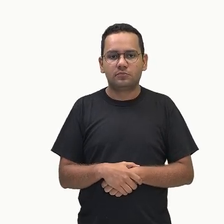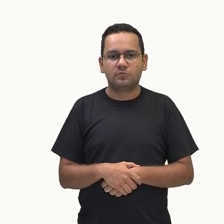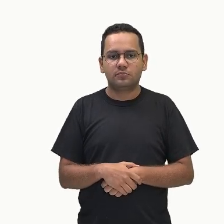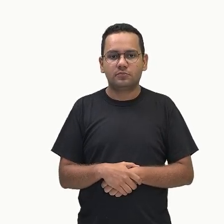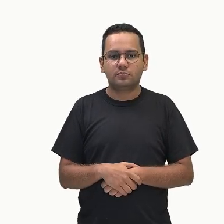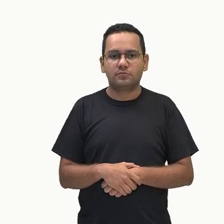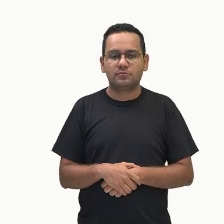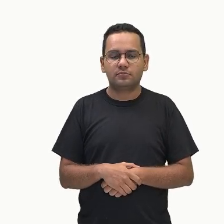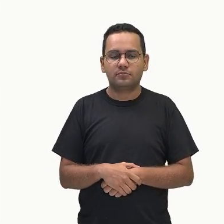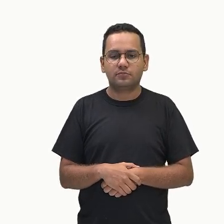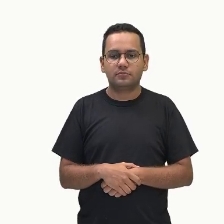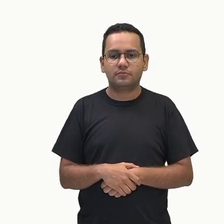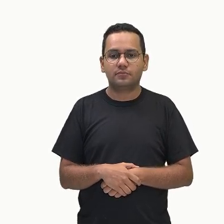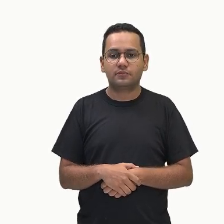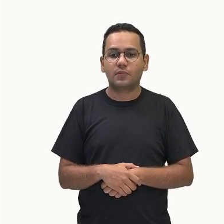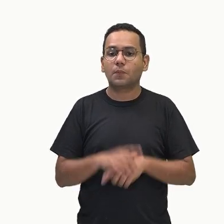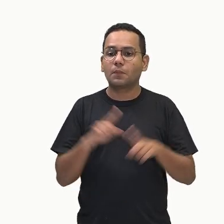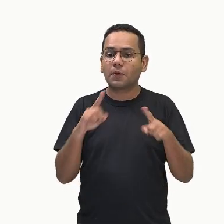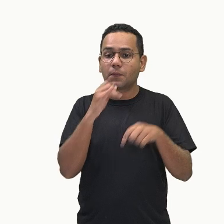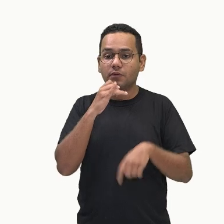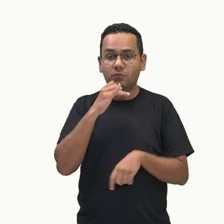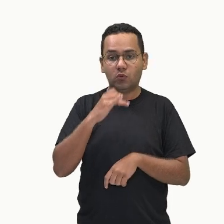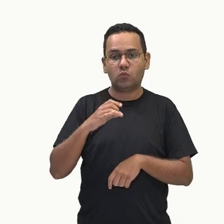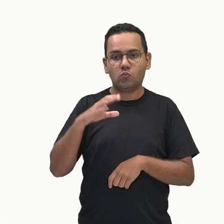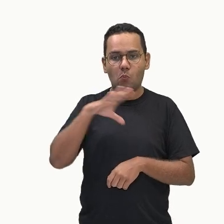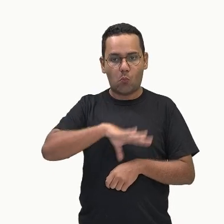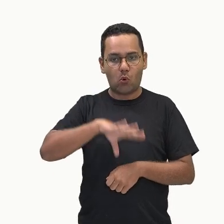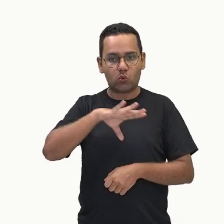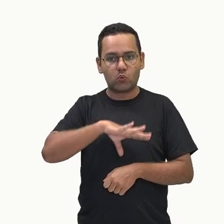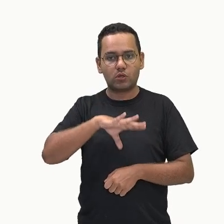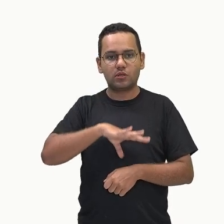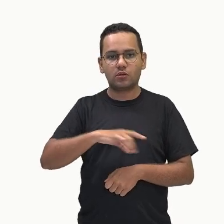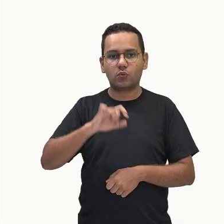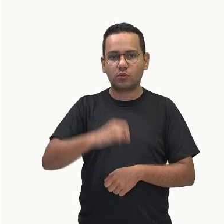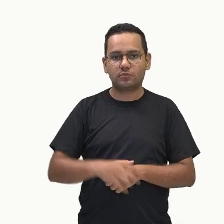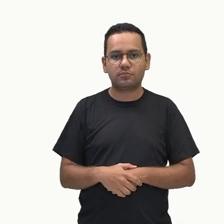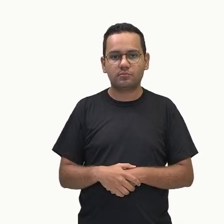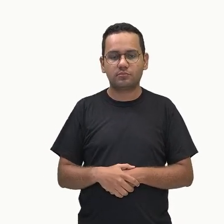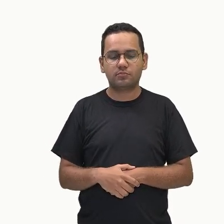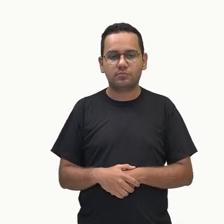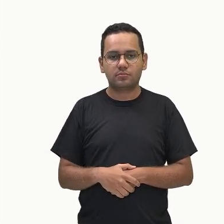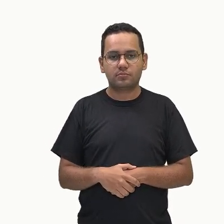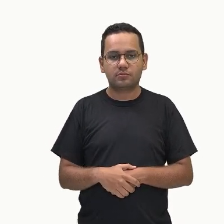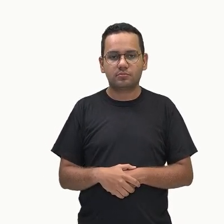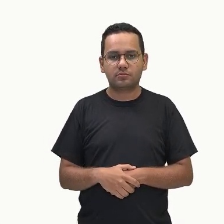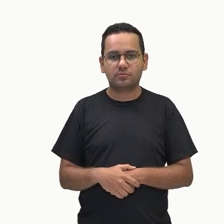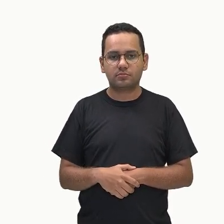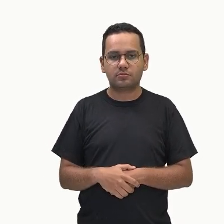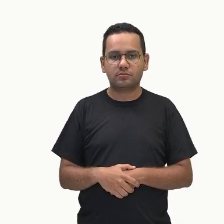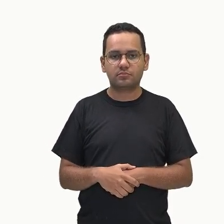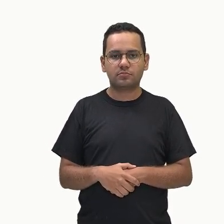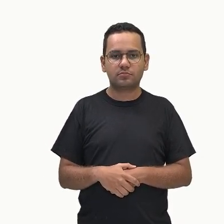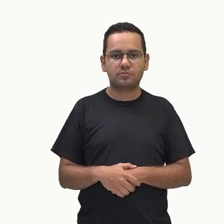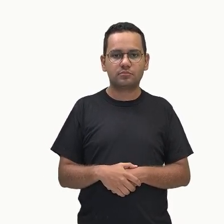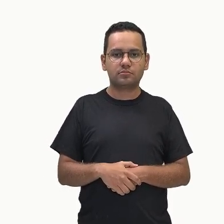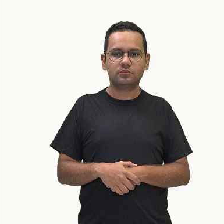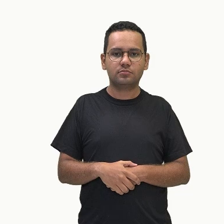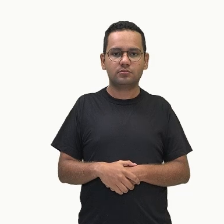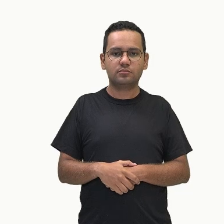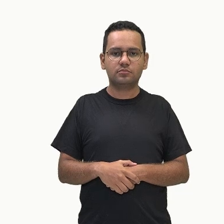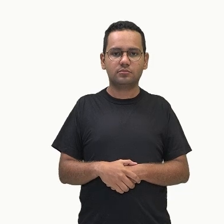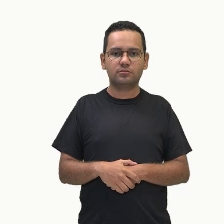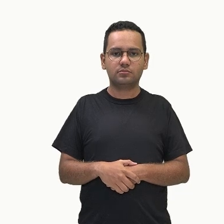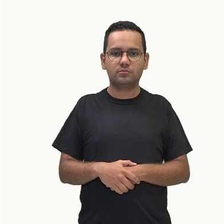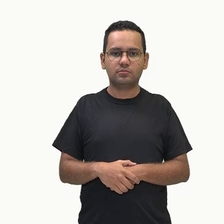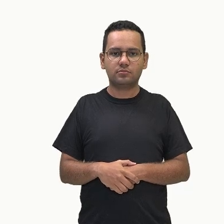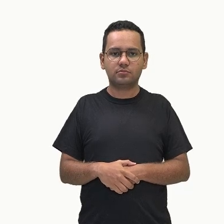muitas vezes, na língua portuguesa, o nome do elemento químico ele não vai começar na tabela periódica com a mesma